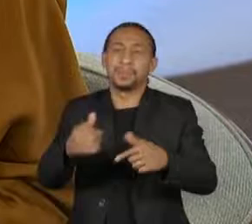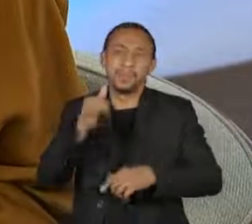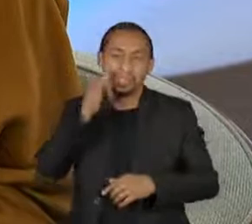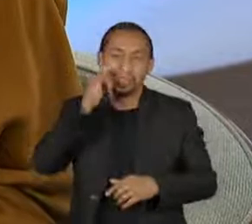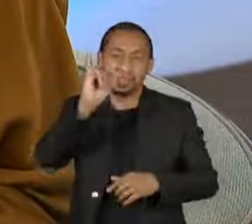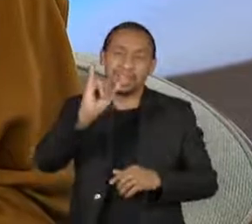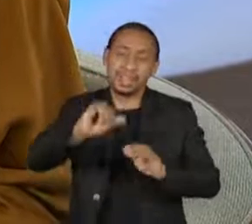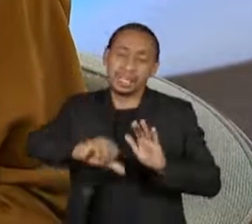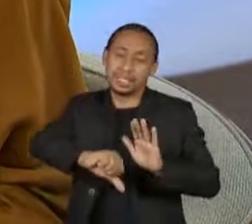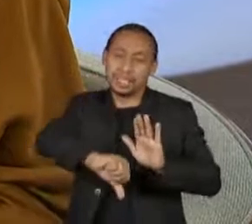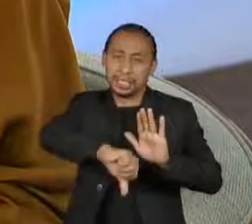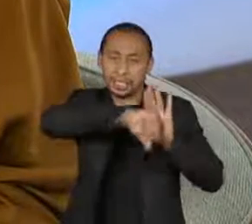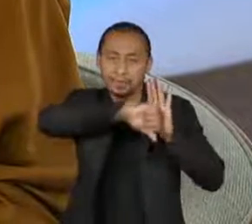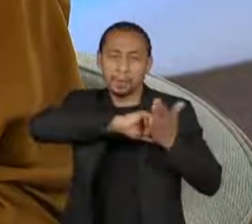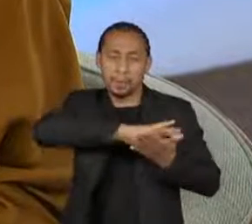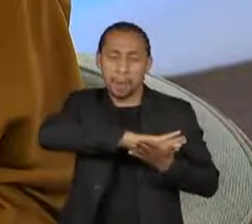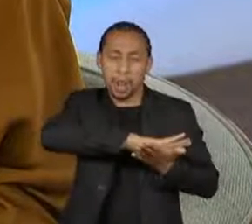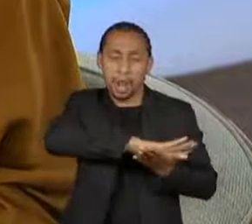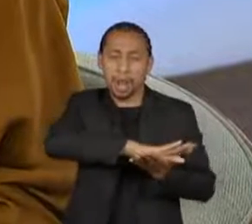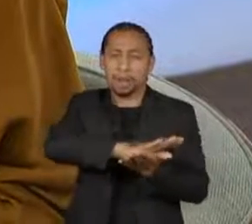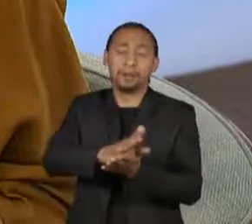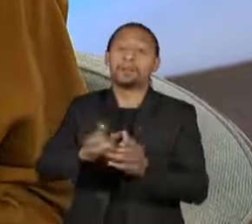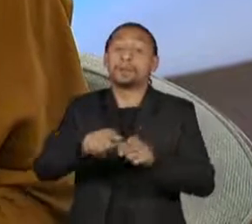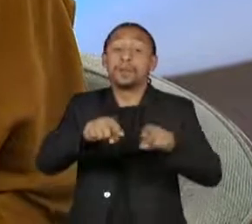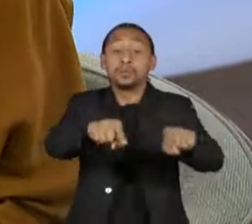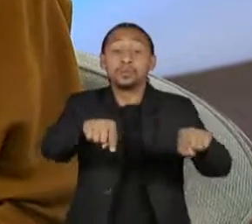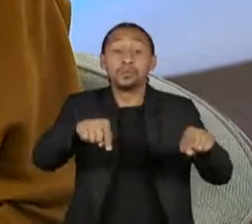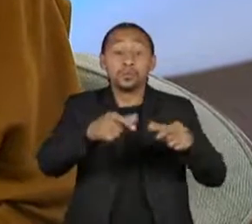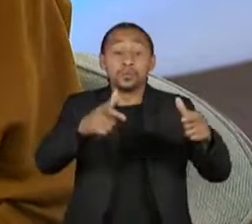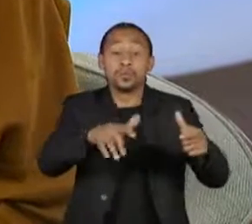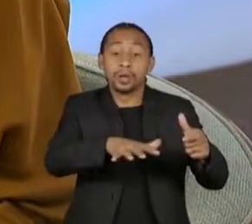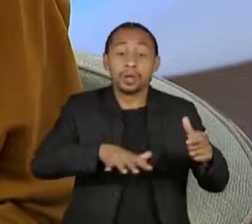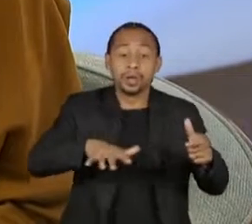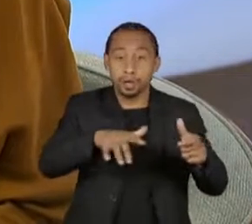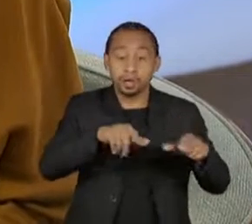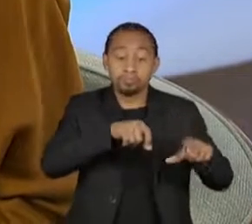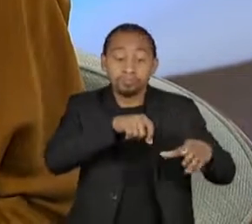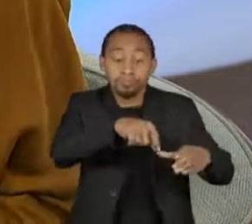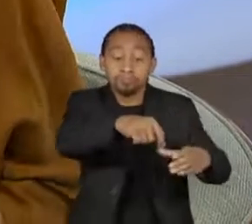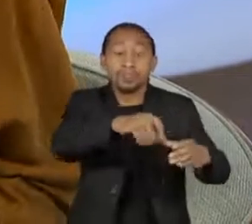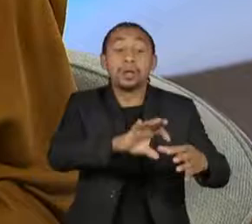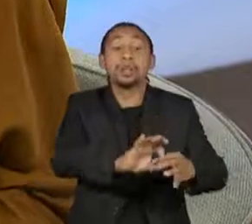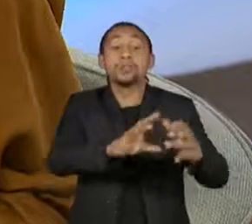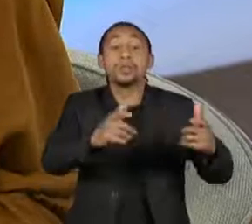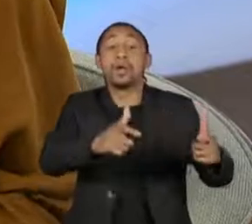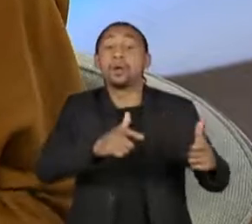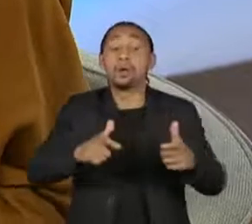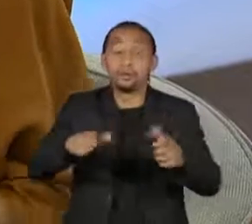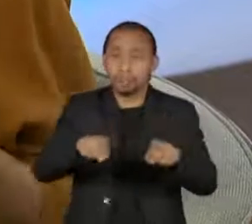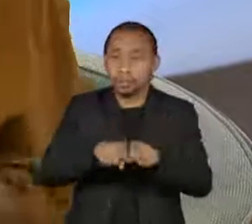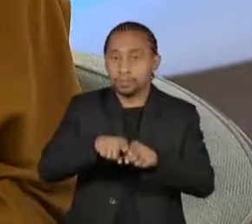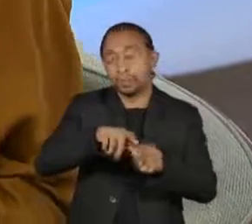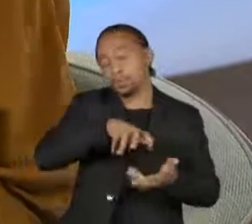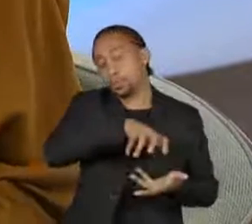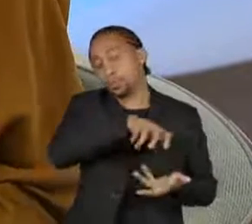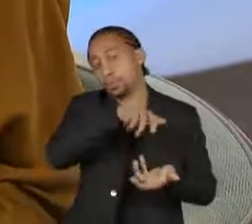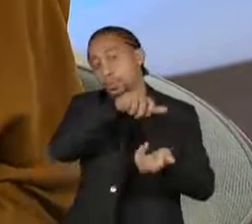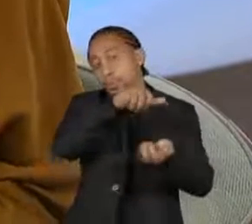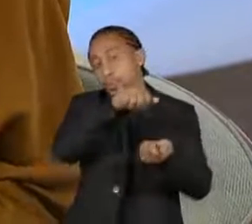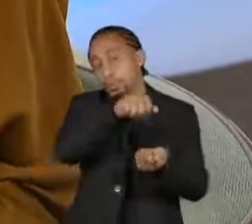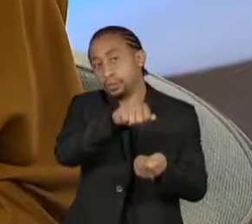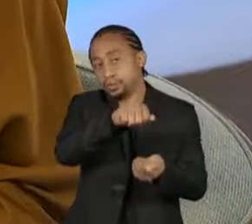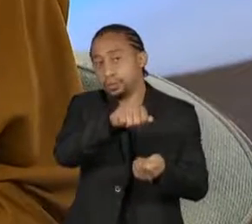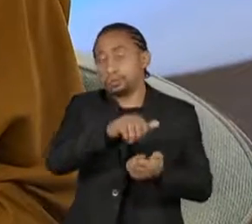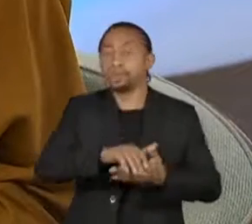ilegalidades, ordenamento territorial e fundiário e apoio às atividades produtivas sustentáveis. O plano